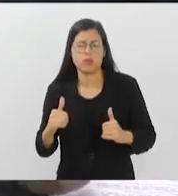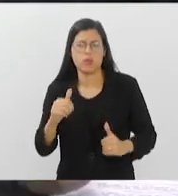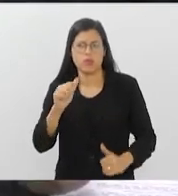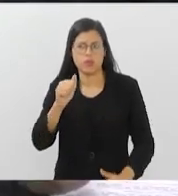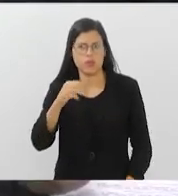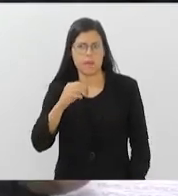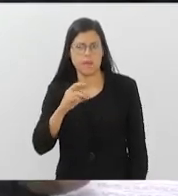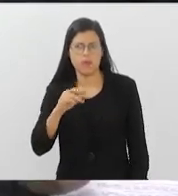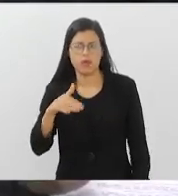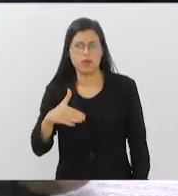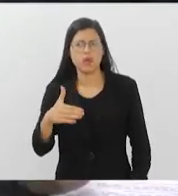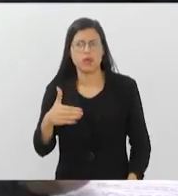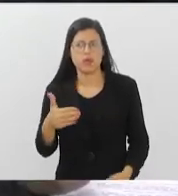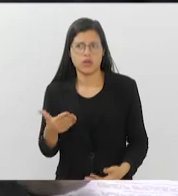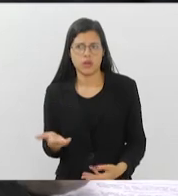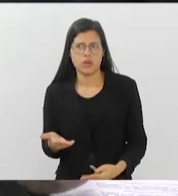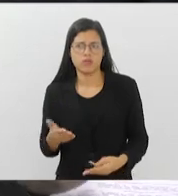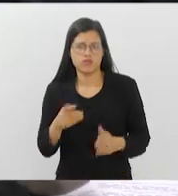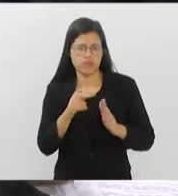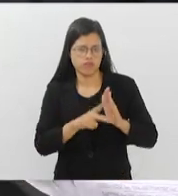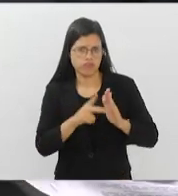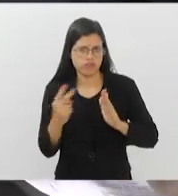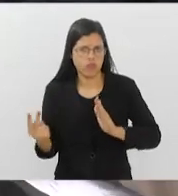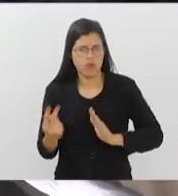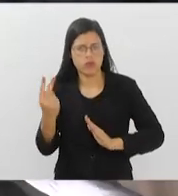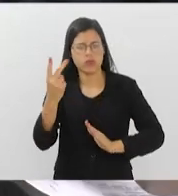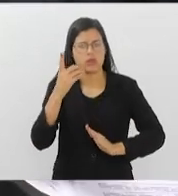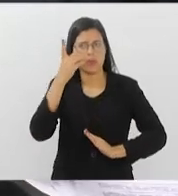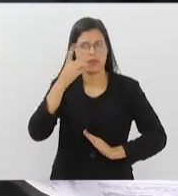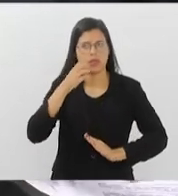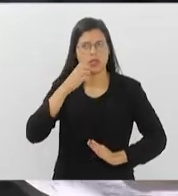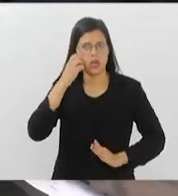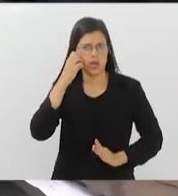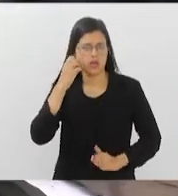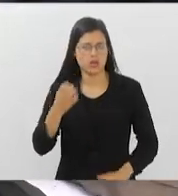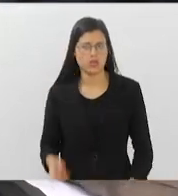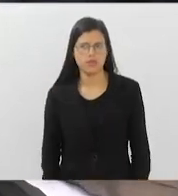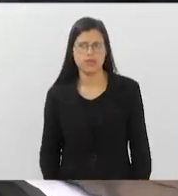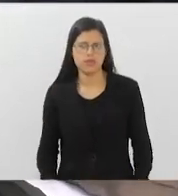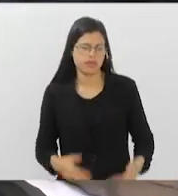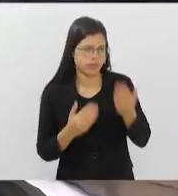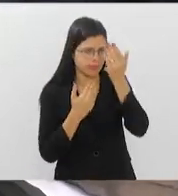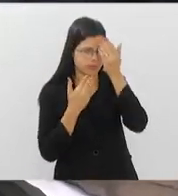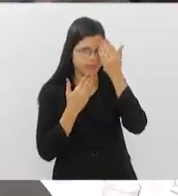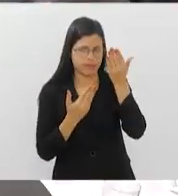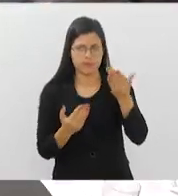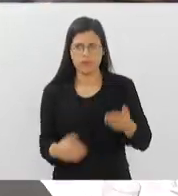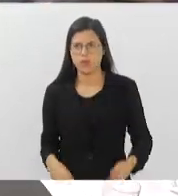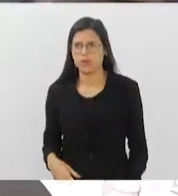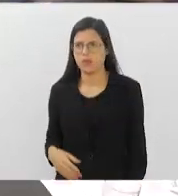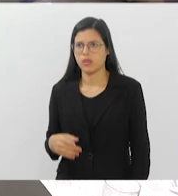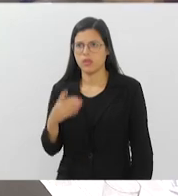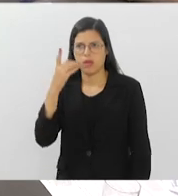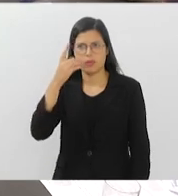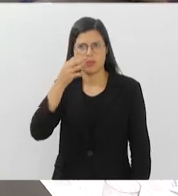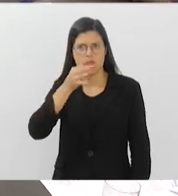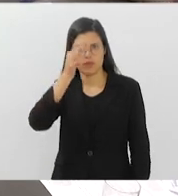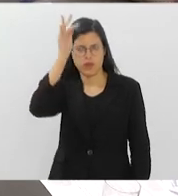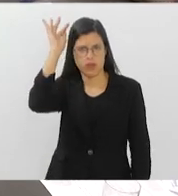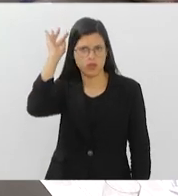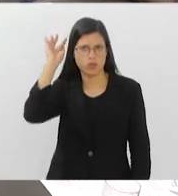da nossa combativa deputada Élica. Obrigado. Deputado Luiz Paulo, desculpa. Deputado Fred. Eu vi aqui